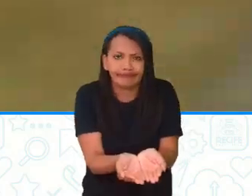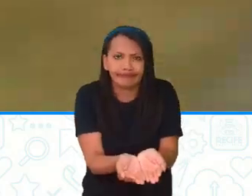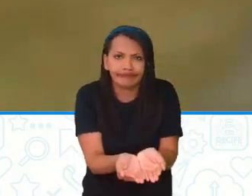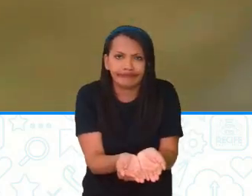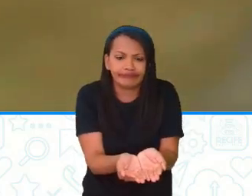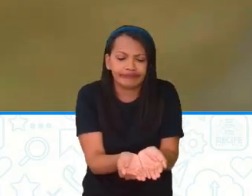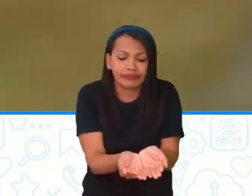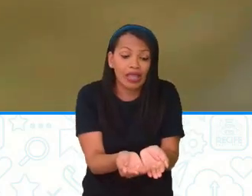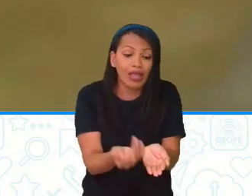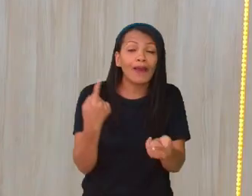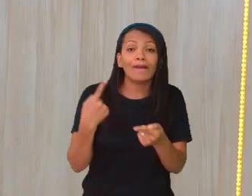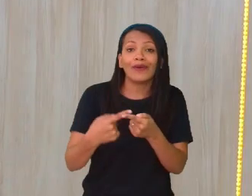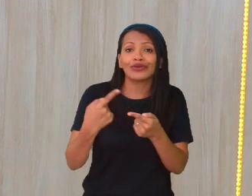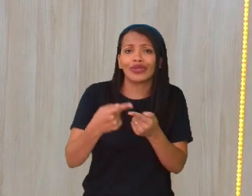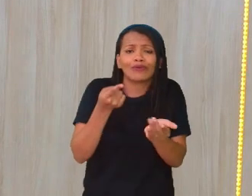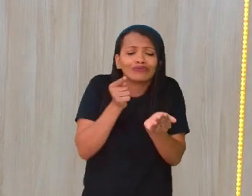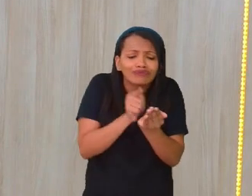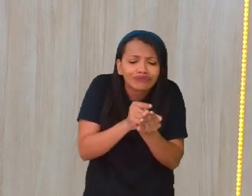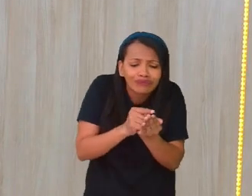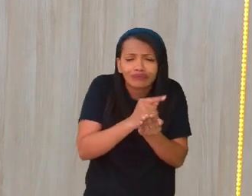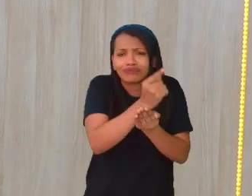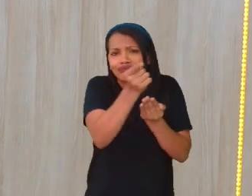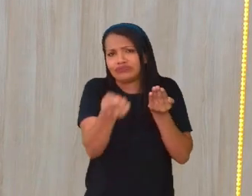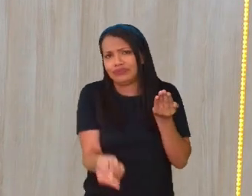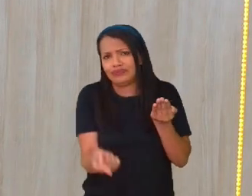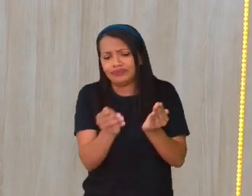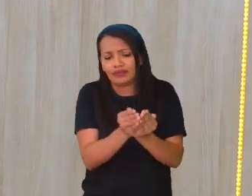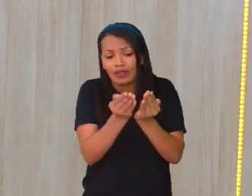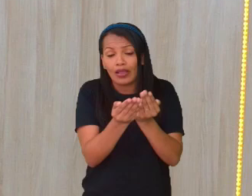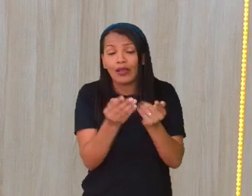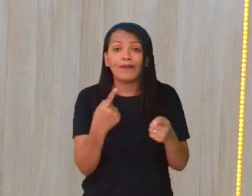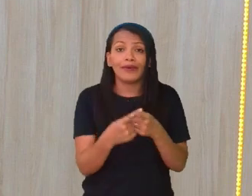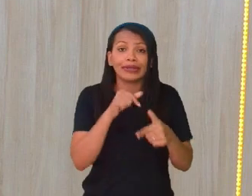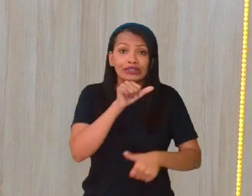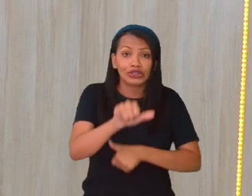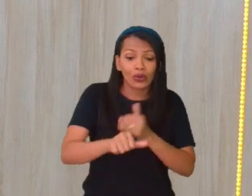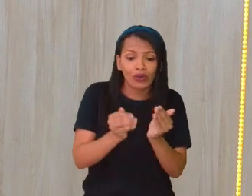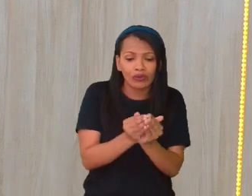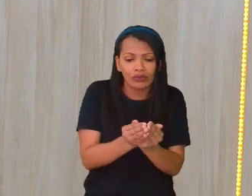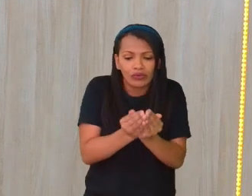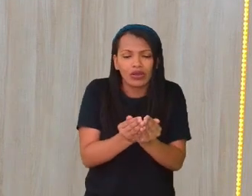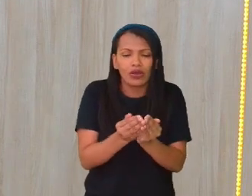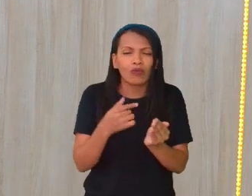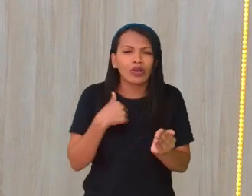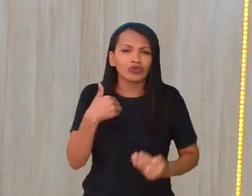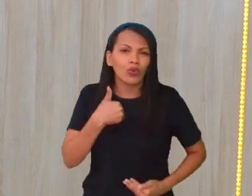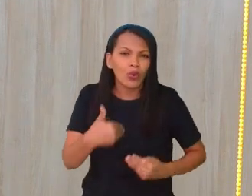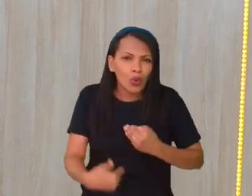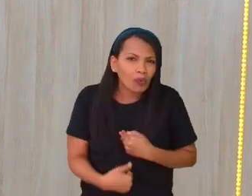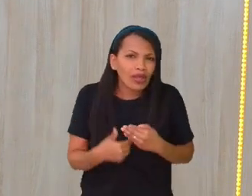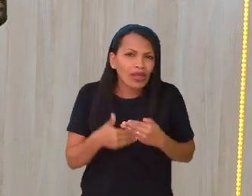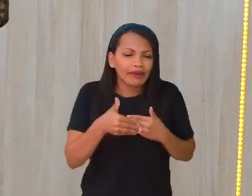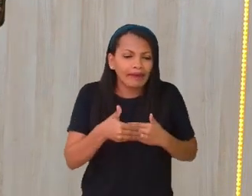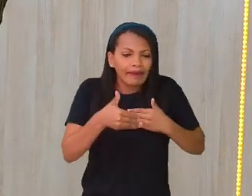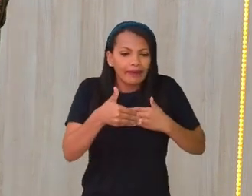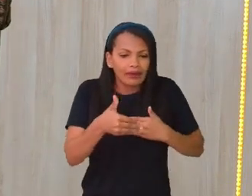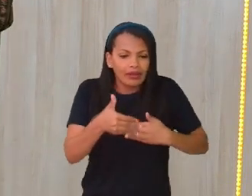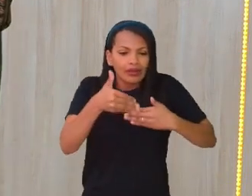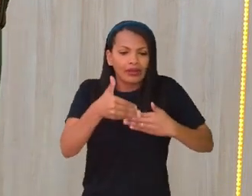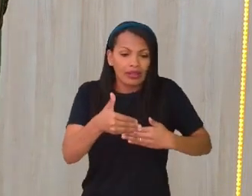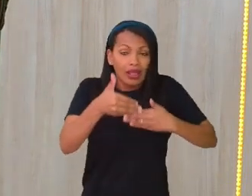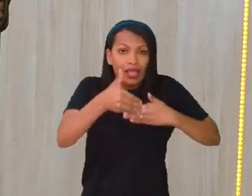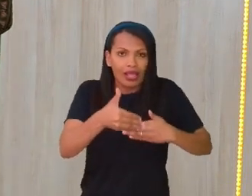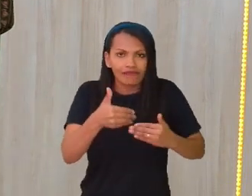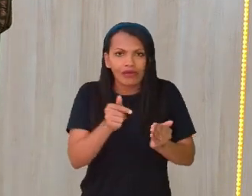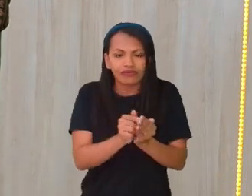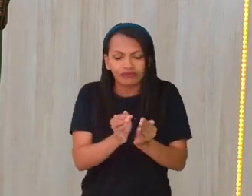trocam essas conchas uma pelas outras para poder ter um espaço maior de casa para eles, quando eles vão crescendo. Olha só, a gente